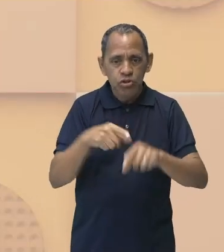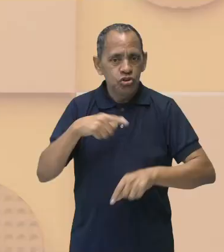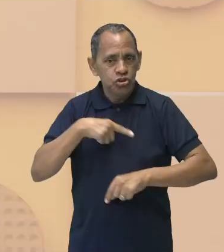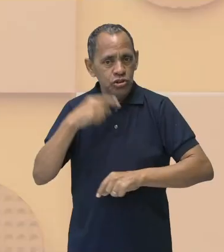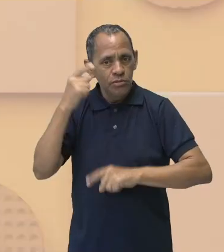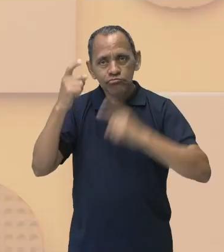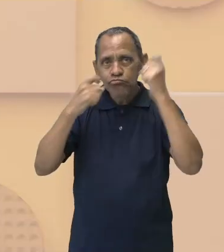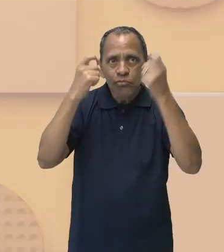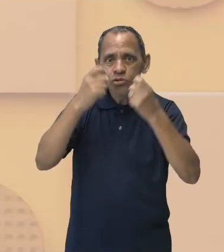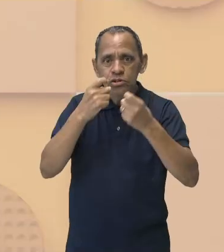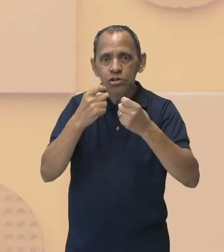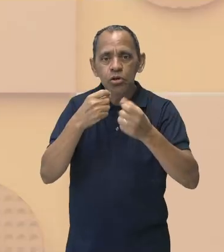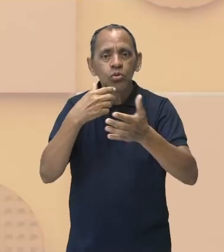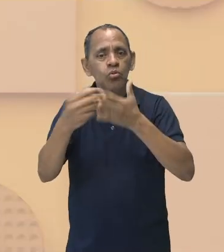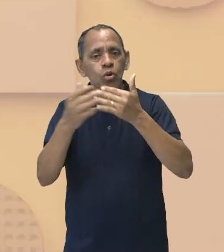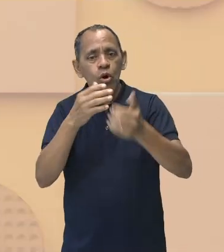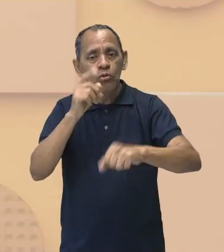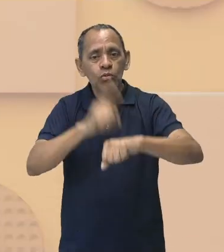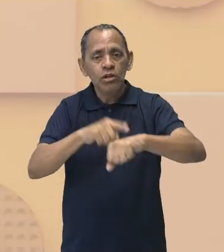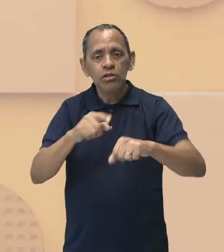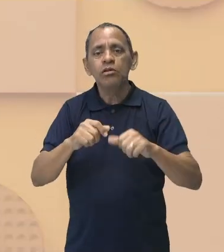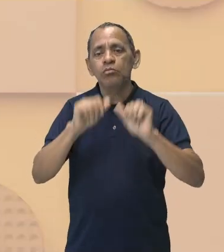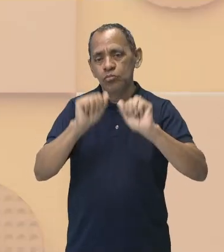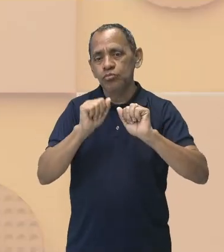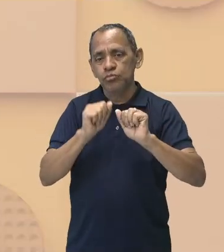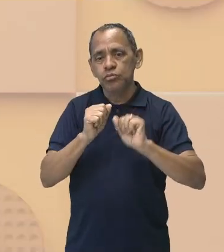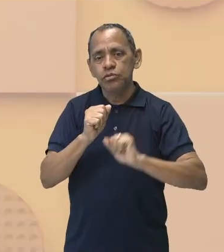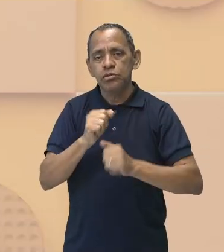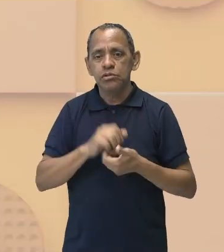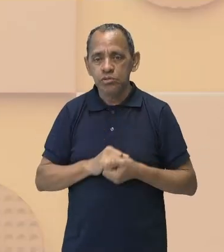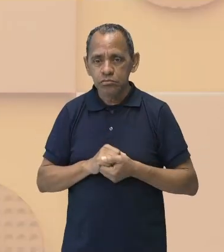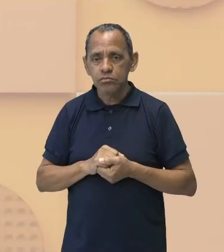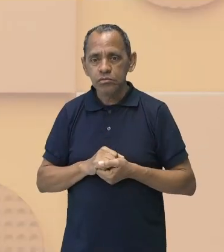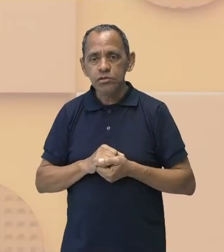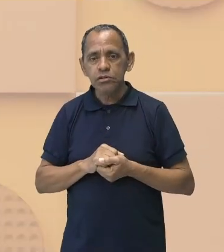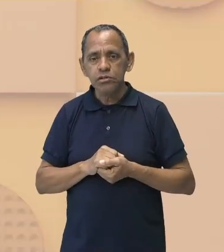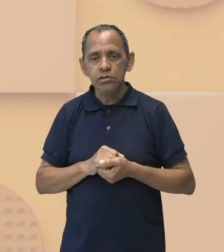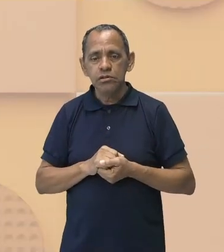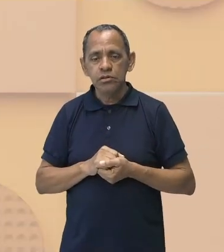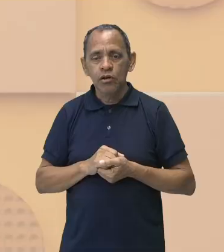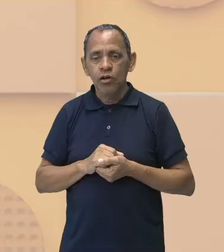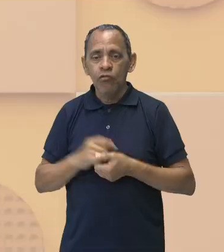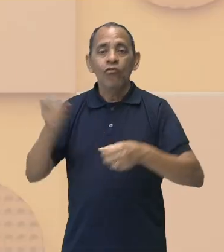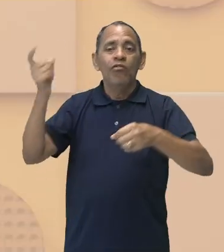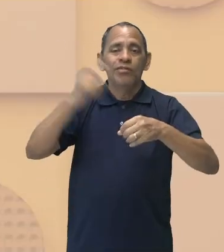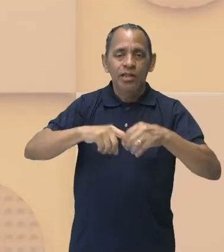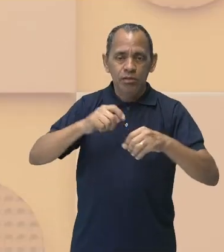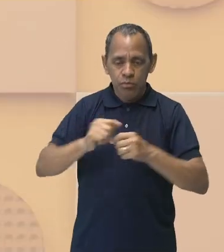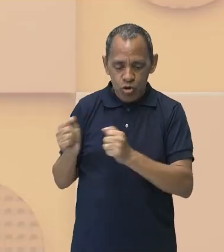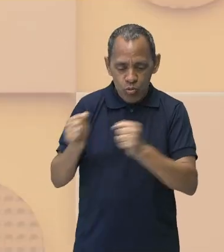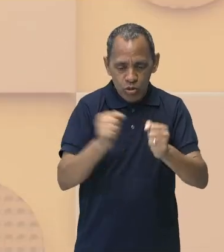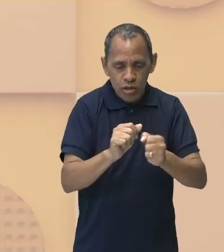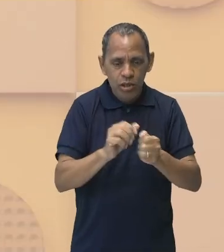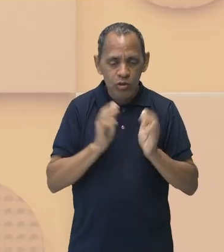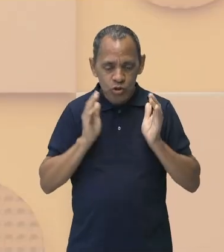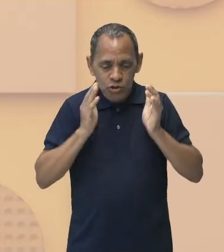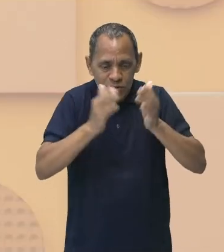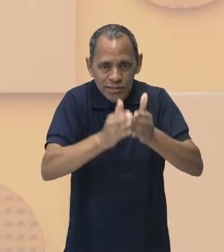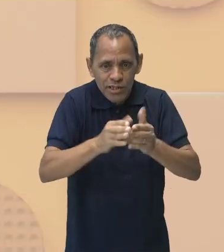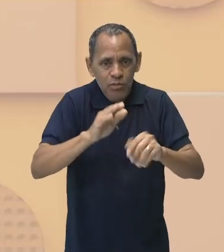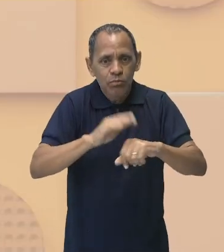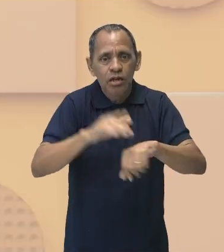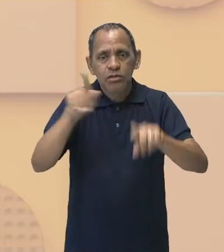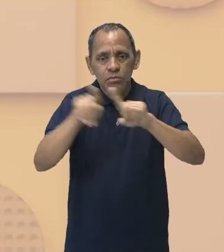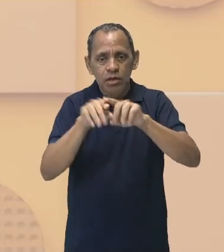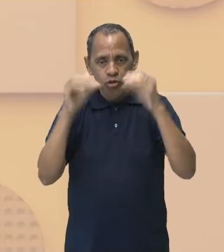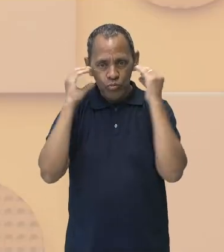a qualquer momento ele poderia retornar ao poder de uma forma mais autoritária, de uma forma mais centralizada ainda. Então, qual